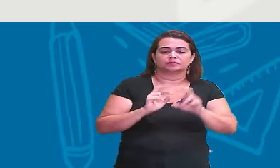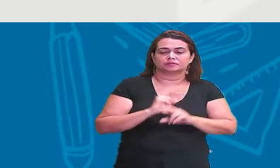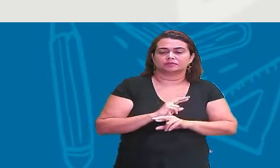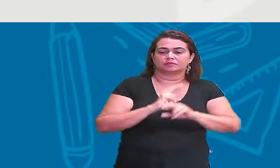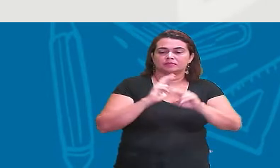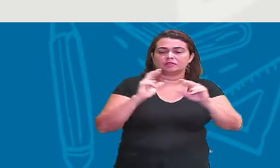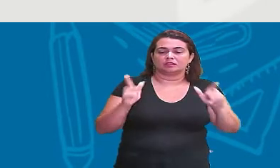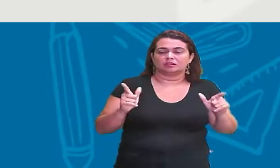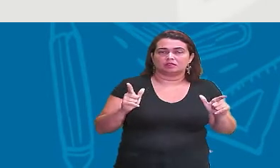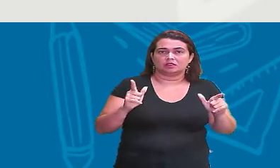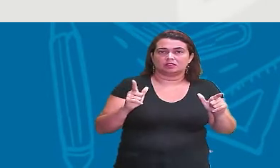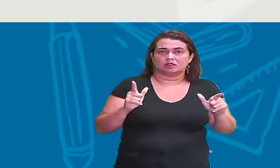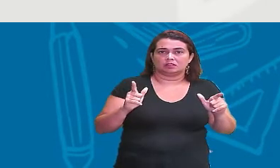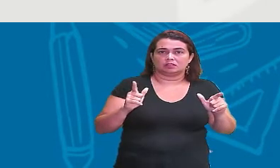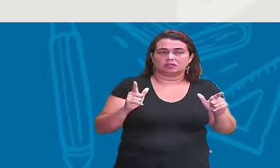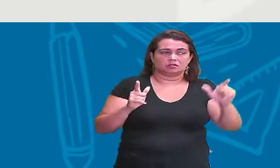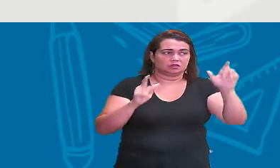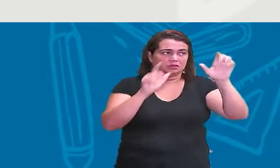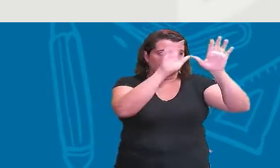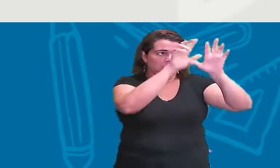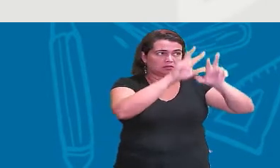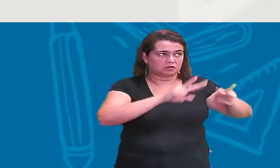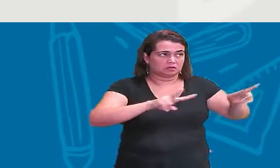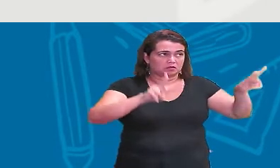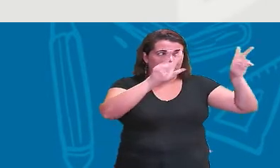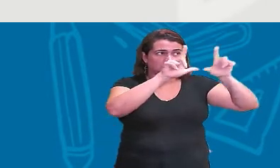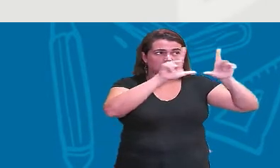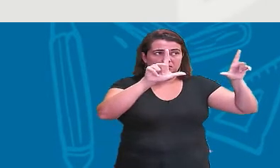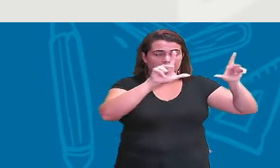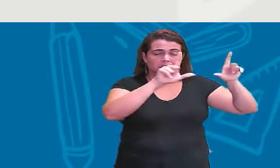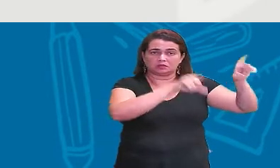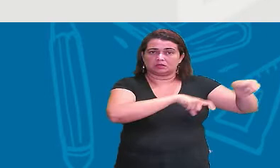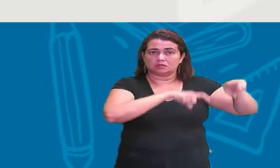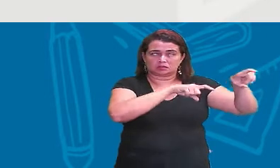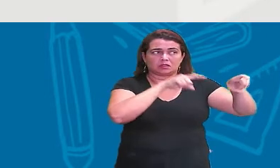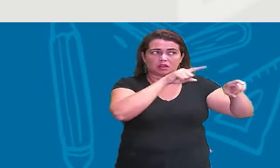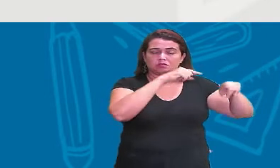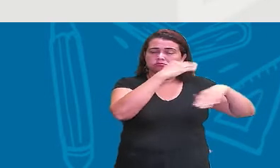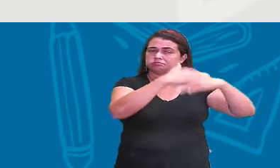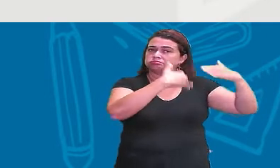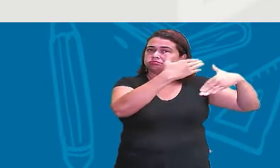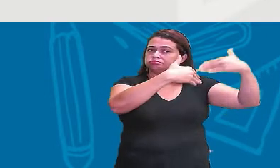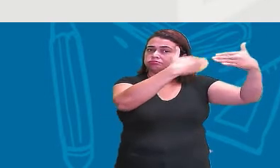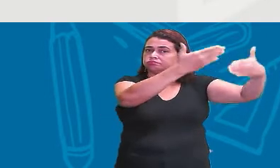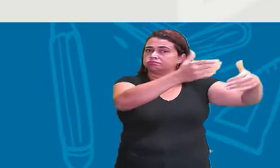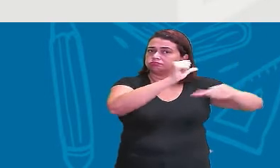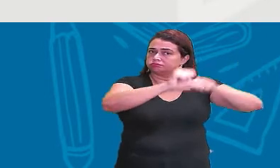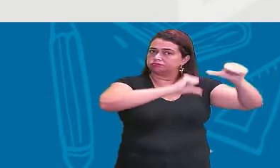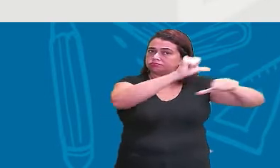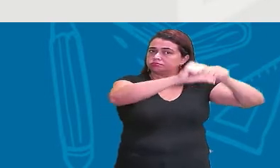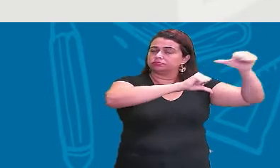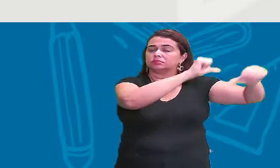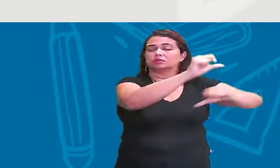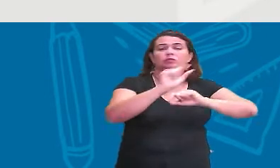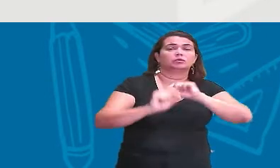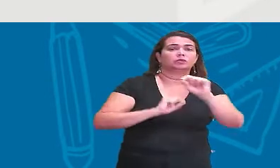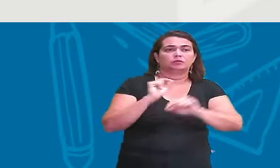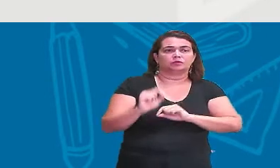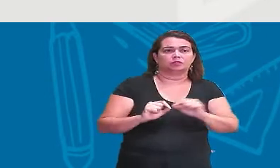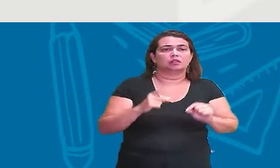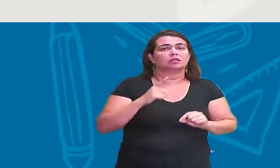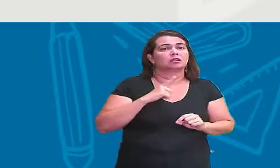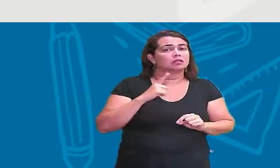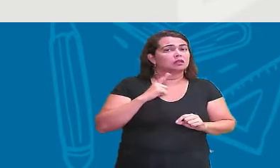diferenças, paisagens rurais e suas transformações. É importante salientar para vocês que,